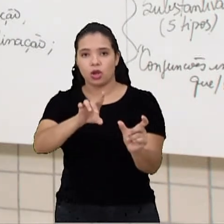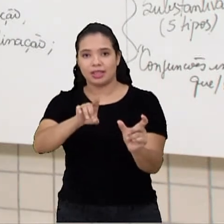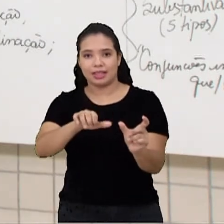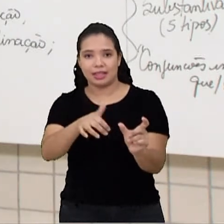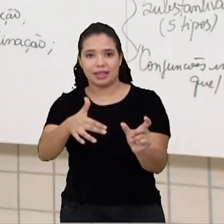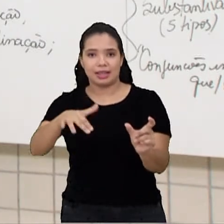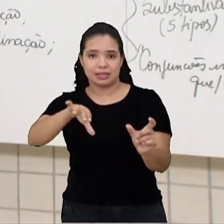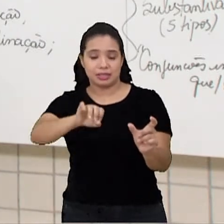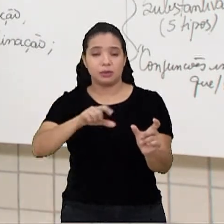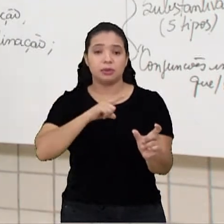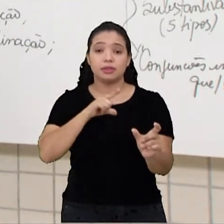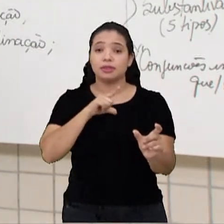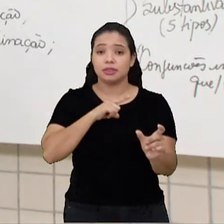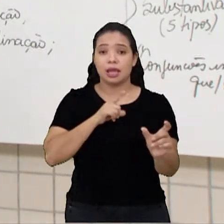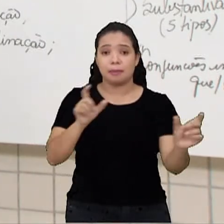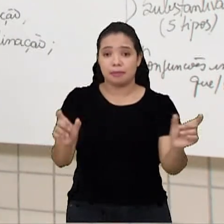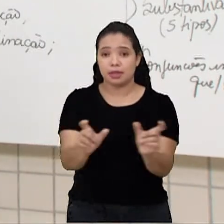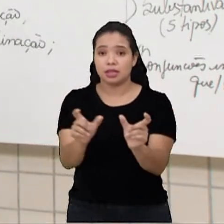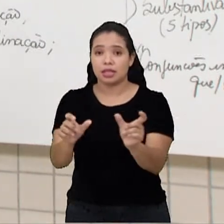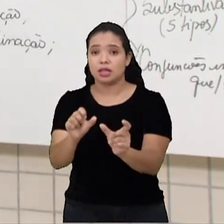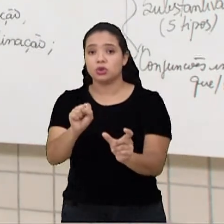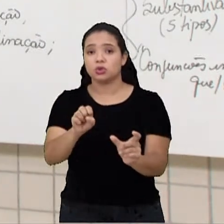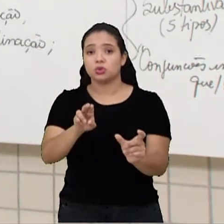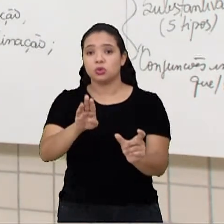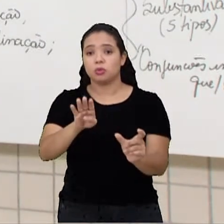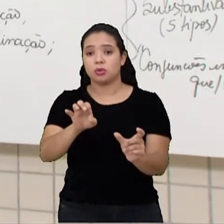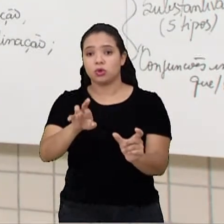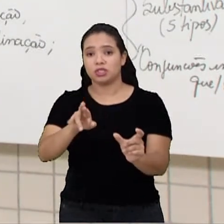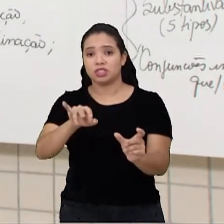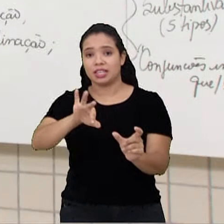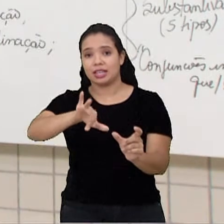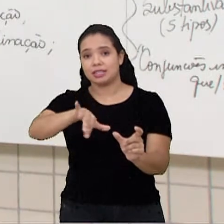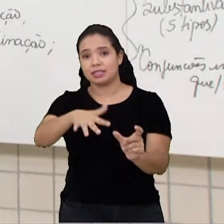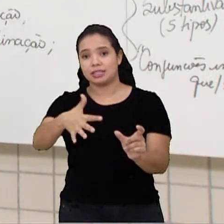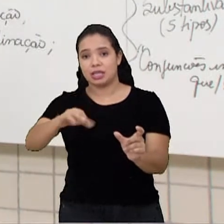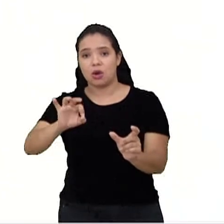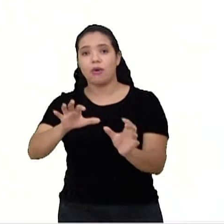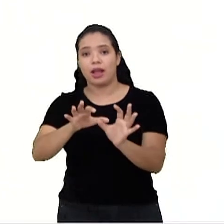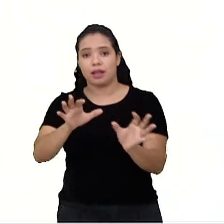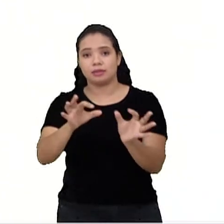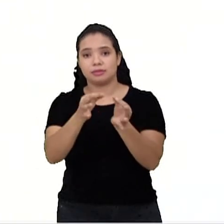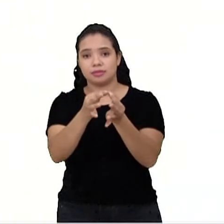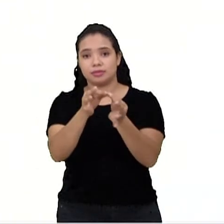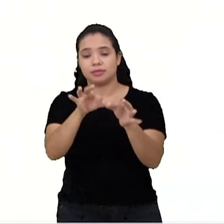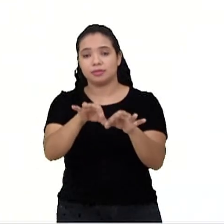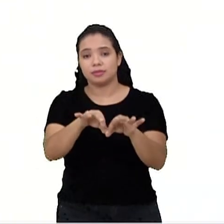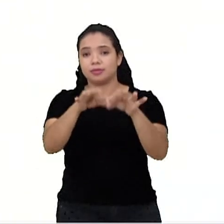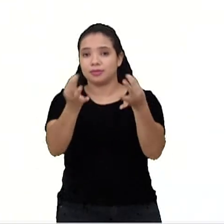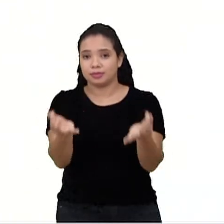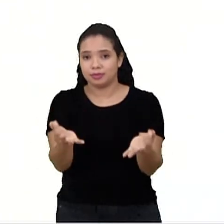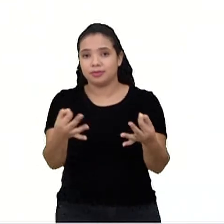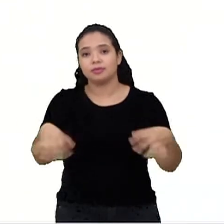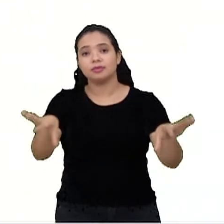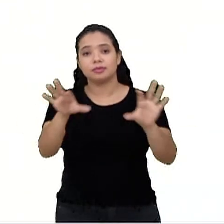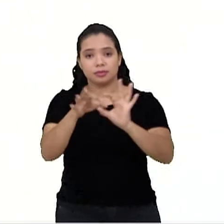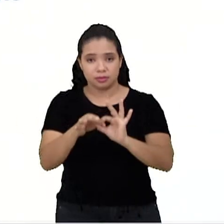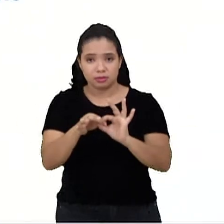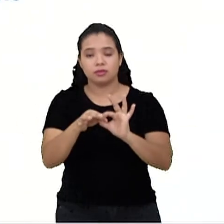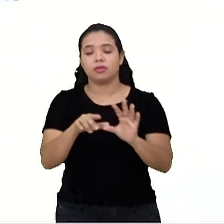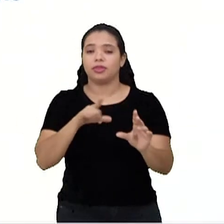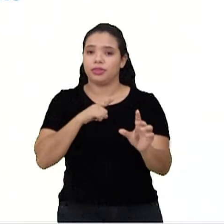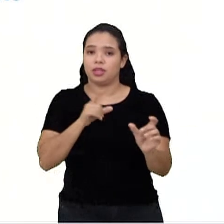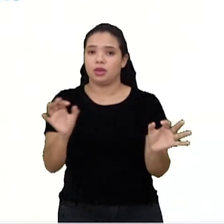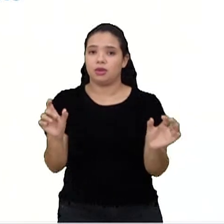também tenho o período composto por subordinação, quando as orações se relacionam entre si, ou seja, há uma relação